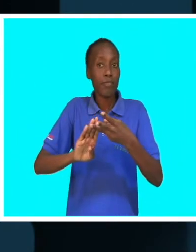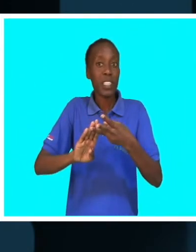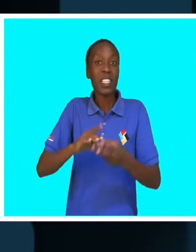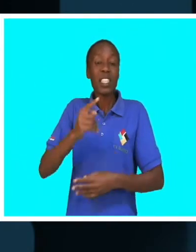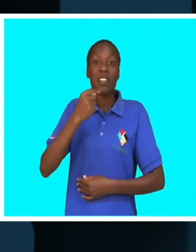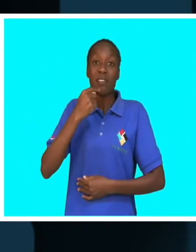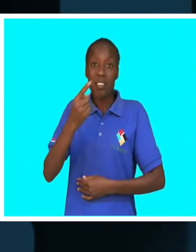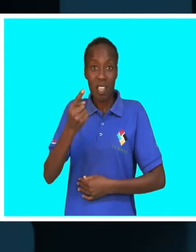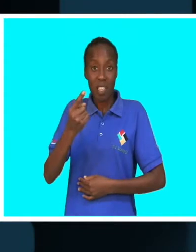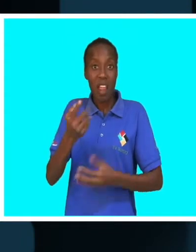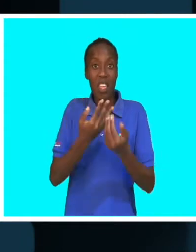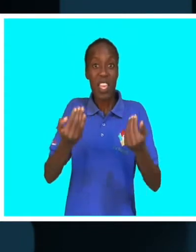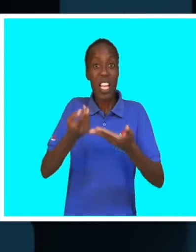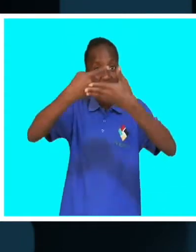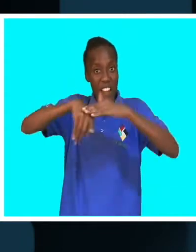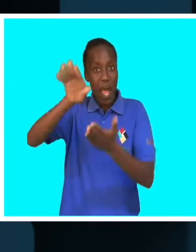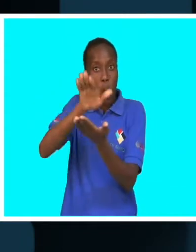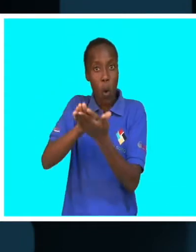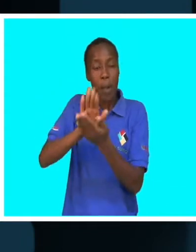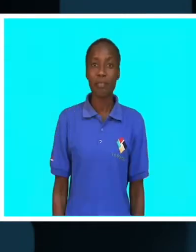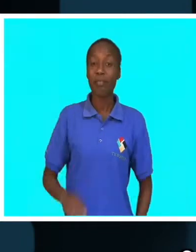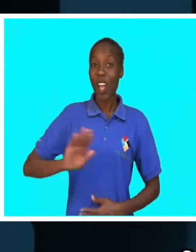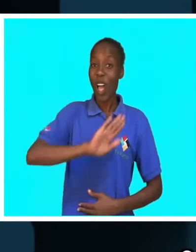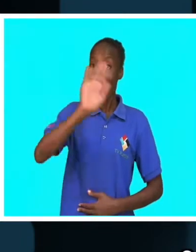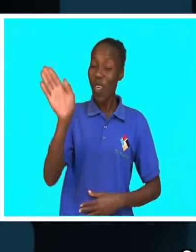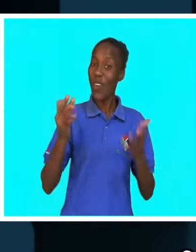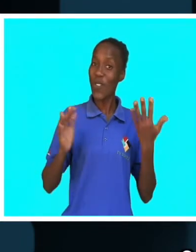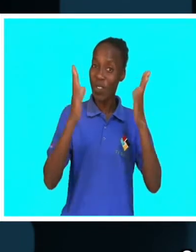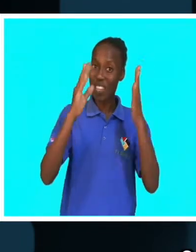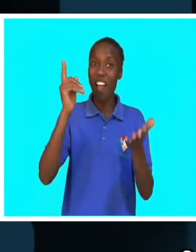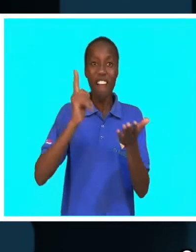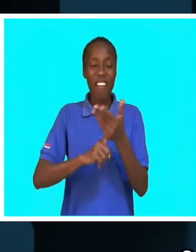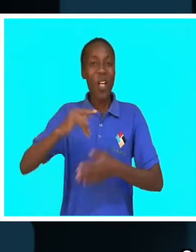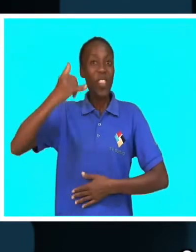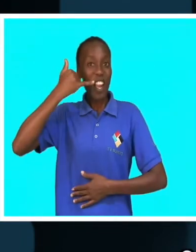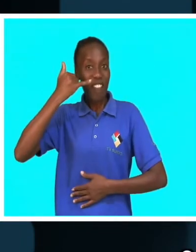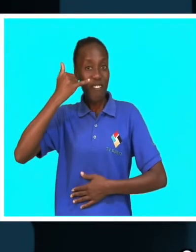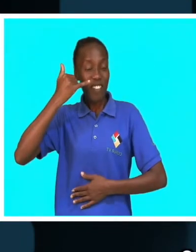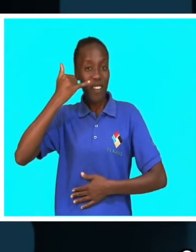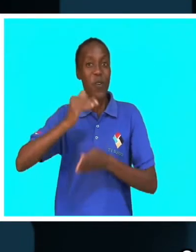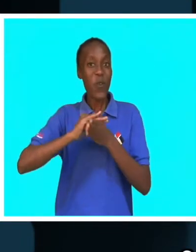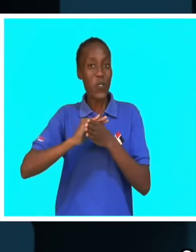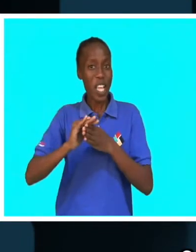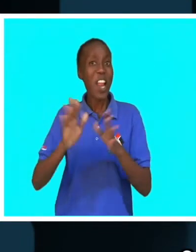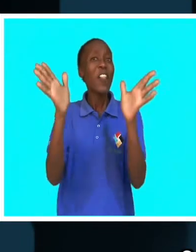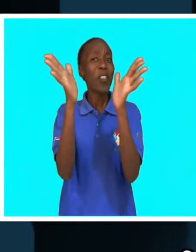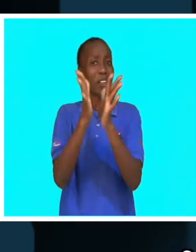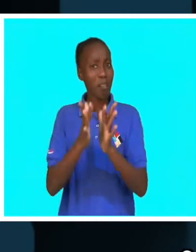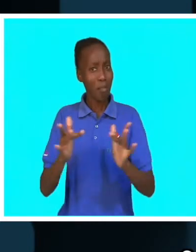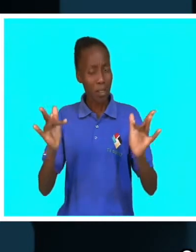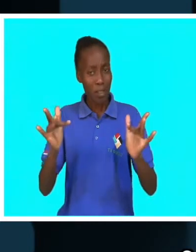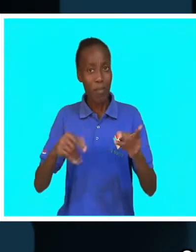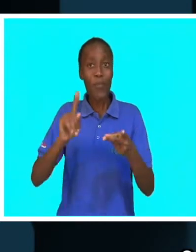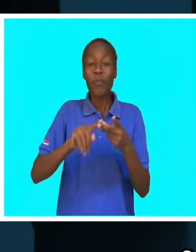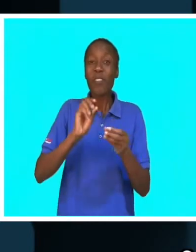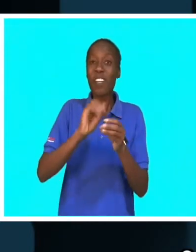a referência aos serviços de assistência. O Alô Vida é uma linha grátis que